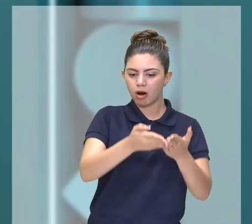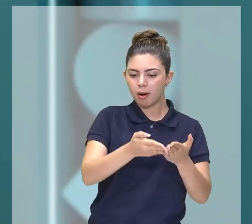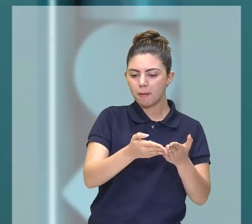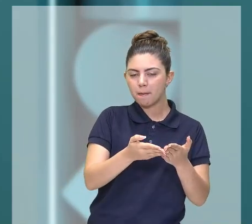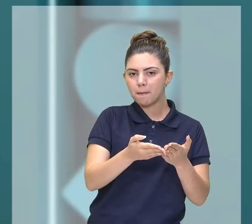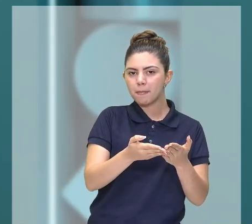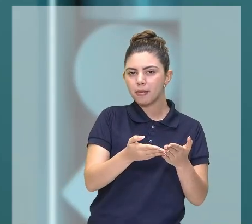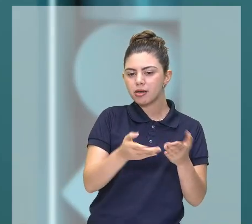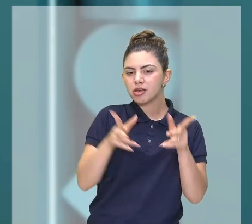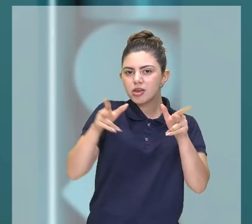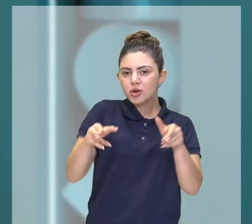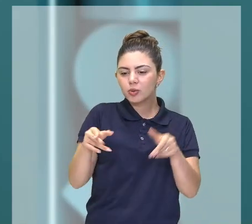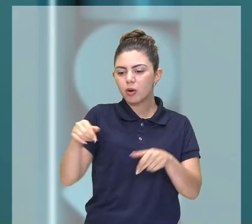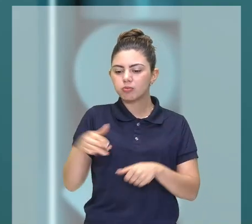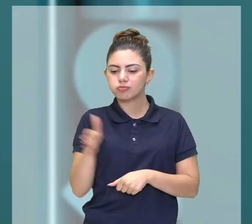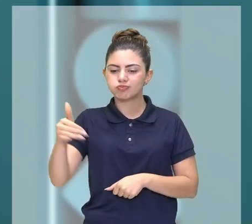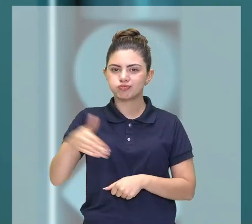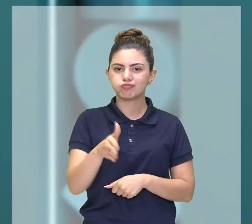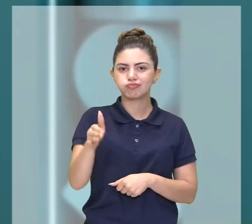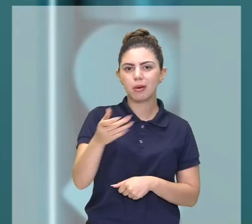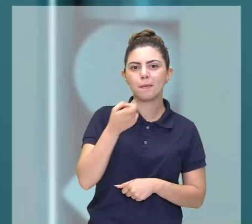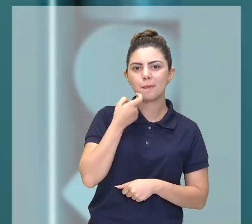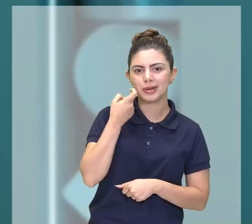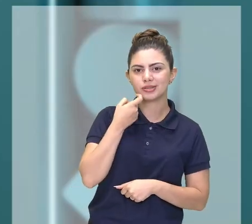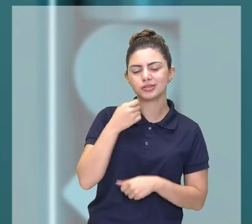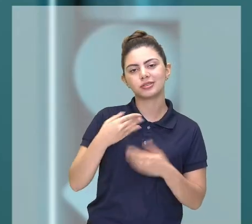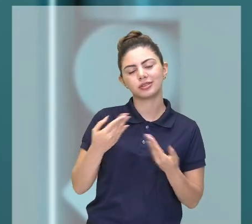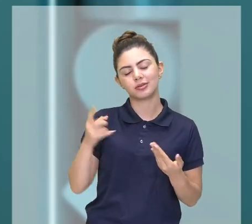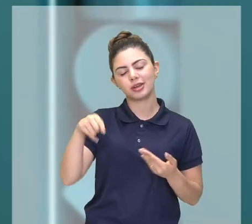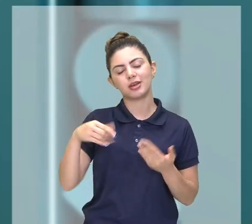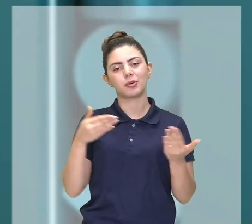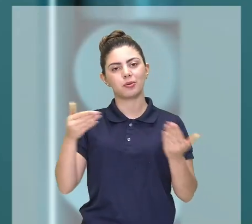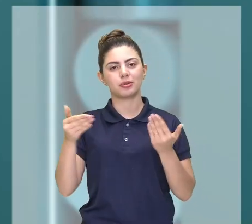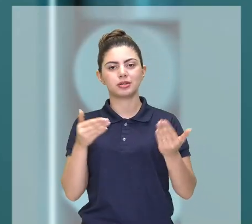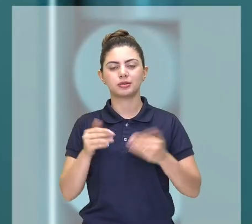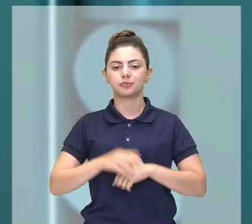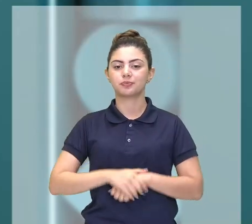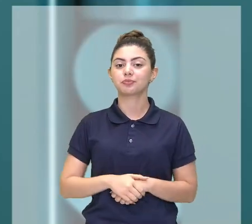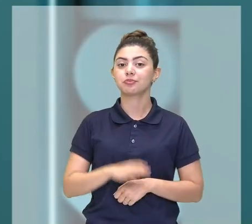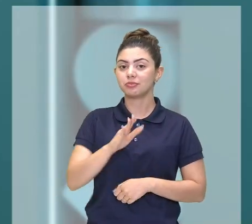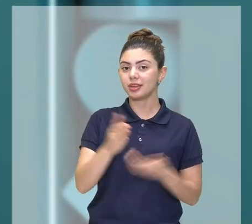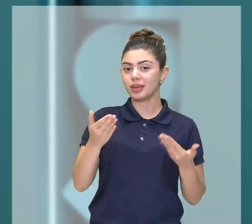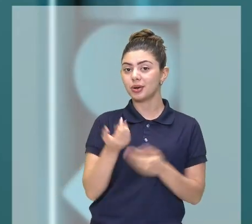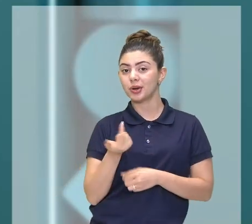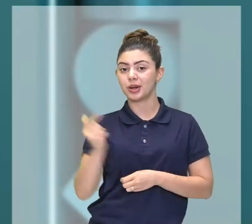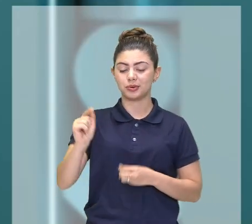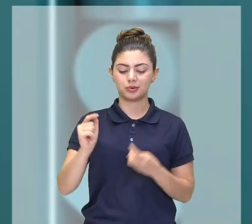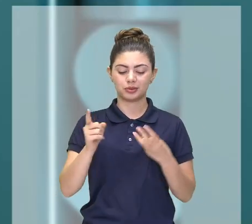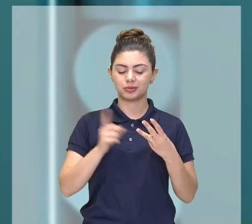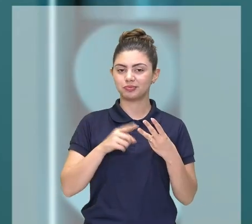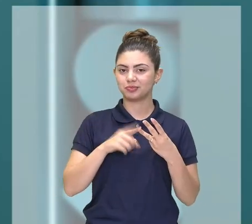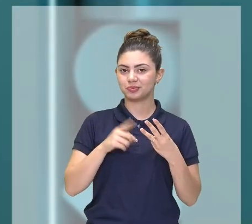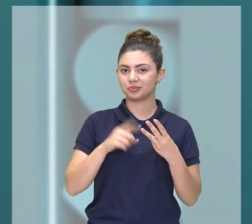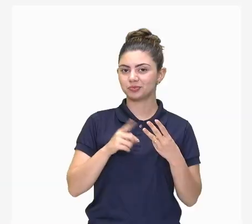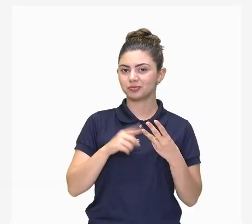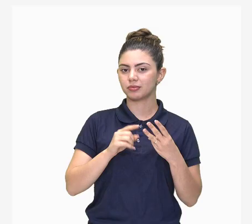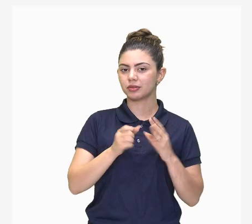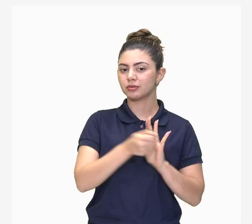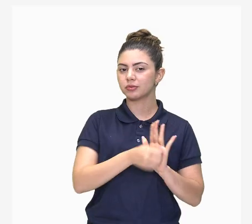um peixe ágil. Então, comparação. Vamos à próxima figura de linguagem